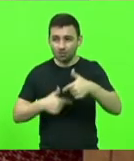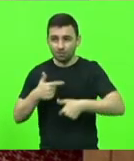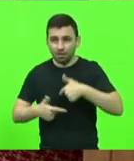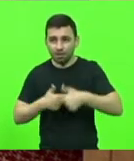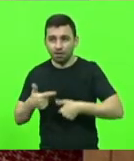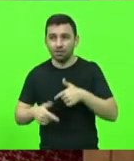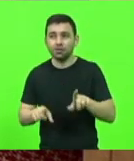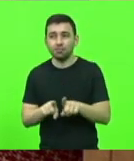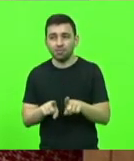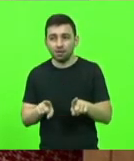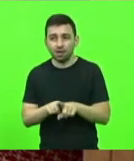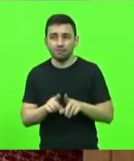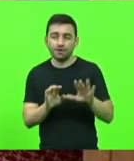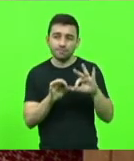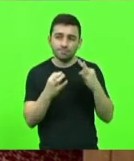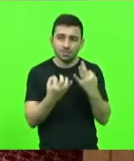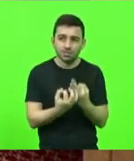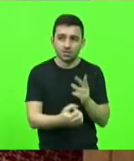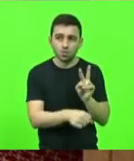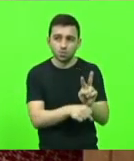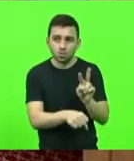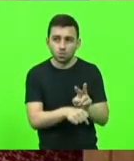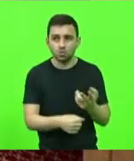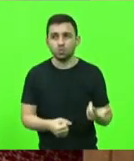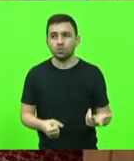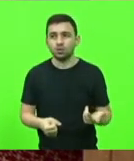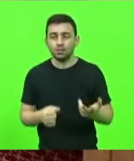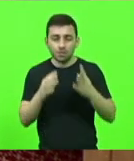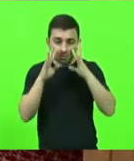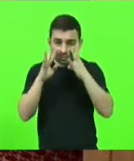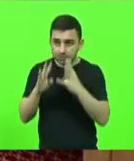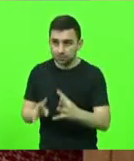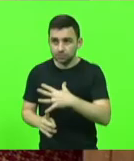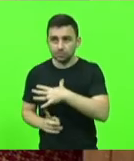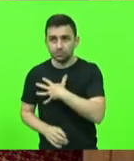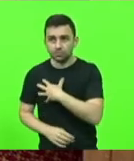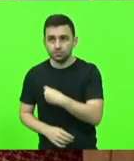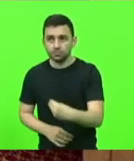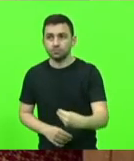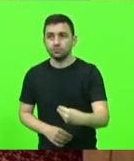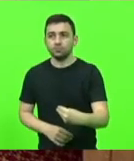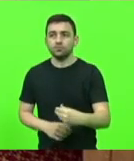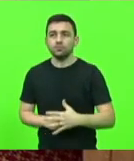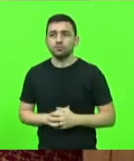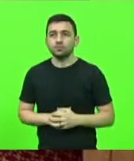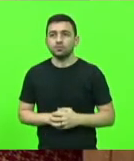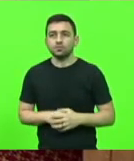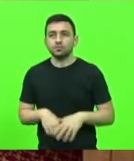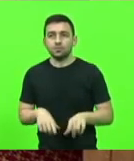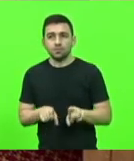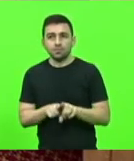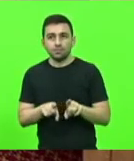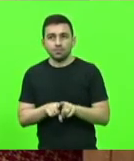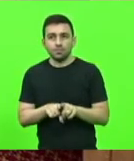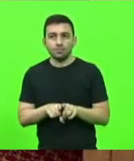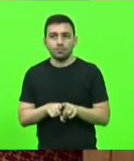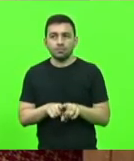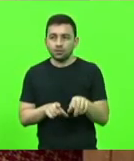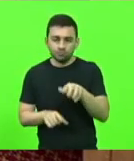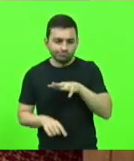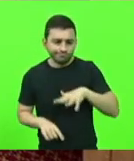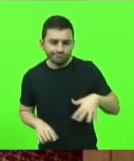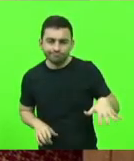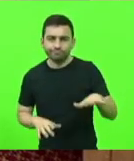precisa ser dedicado à família ela precisa dar atenção aos filhos ela precisa dar atenção a